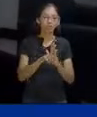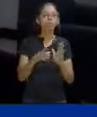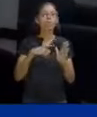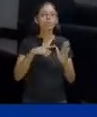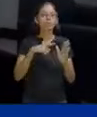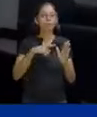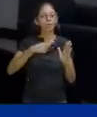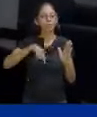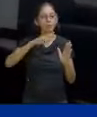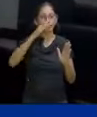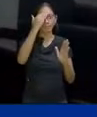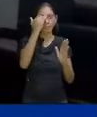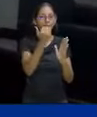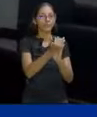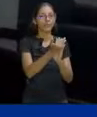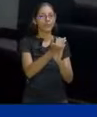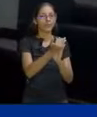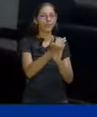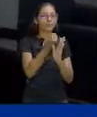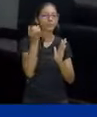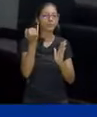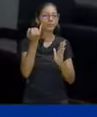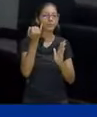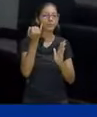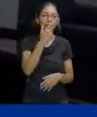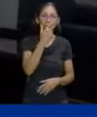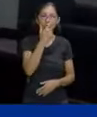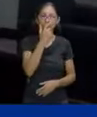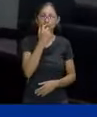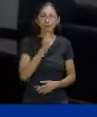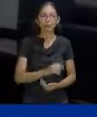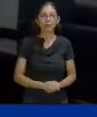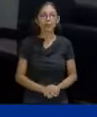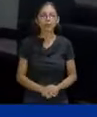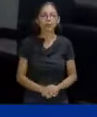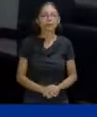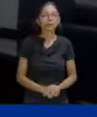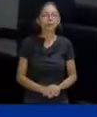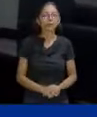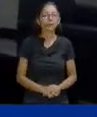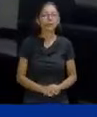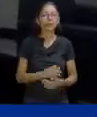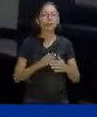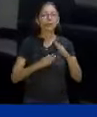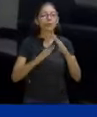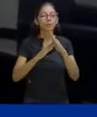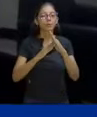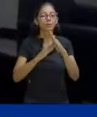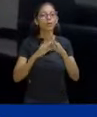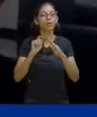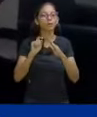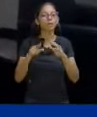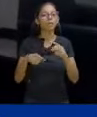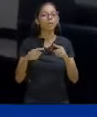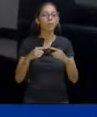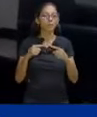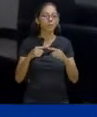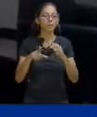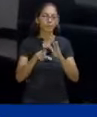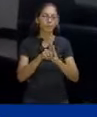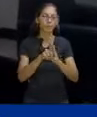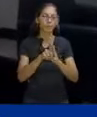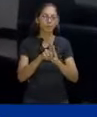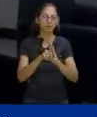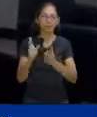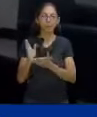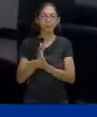uma lei clara. Somente com limitação legal, estrito senso, se pode reprovar